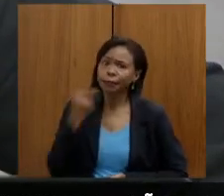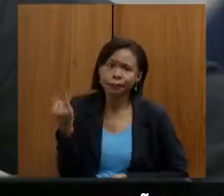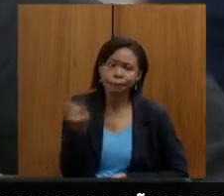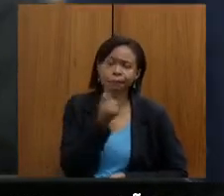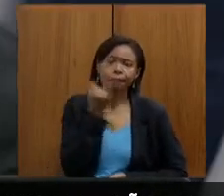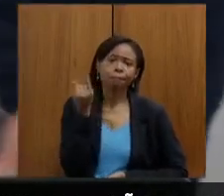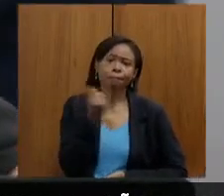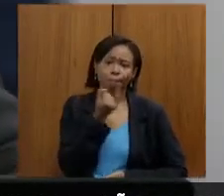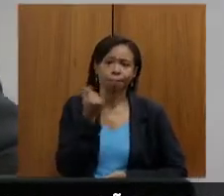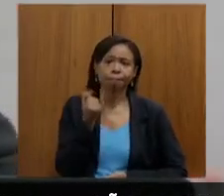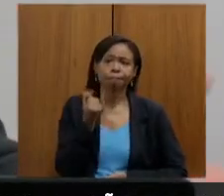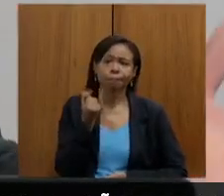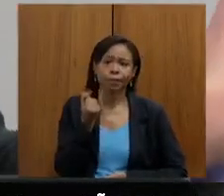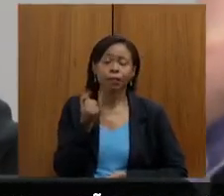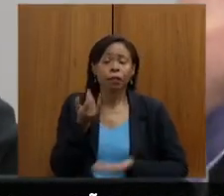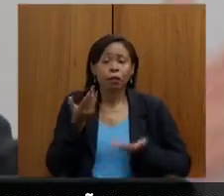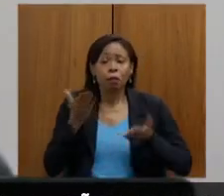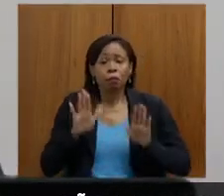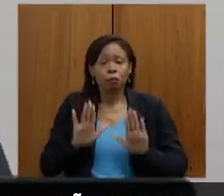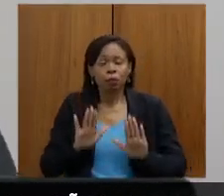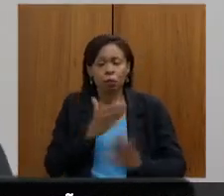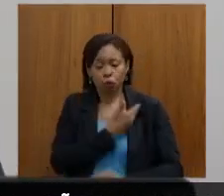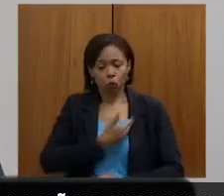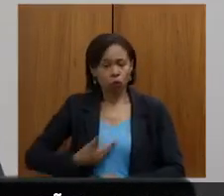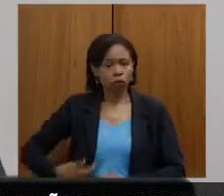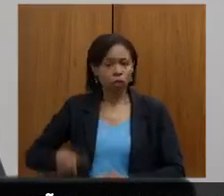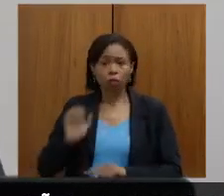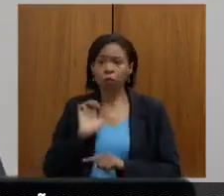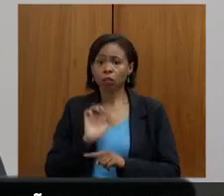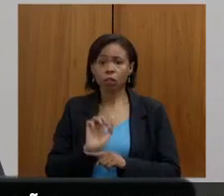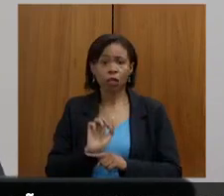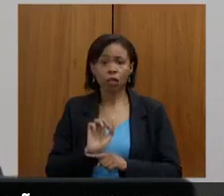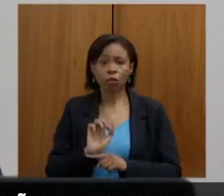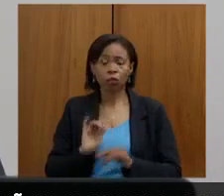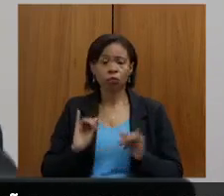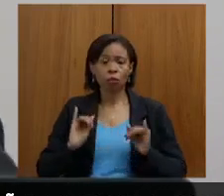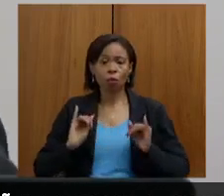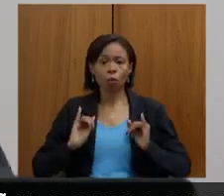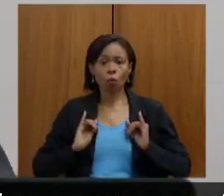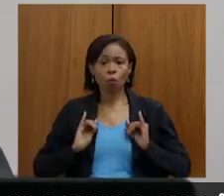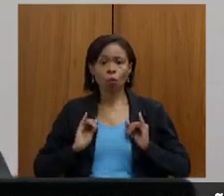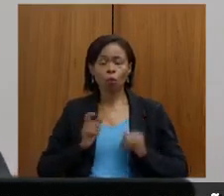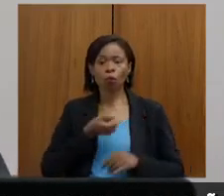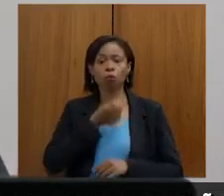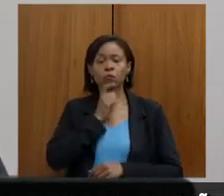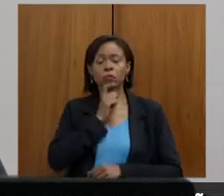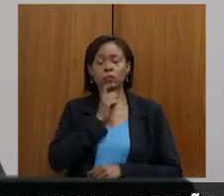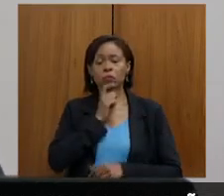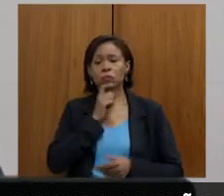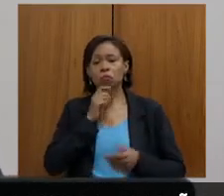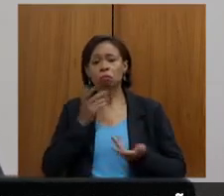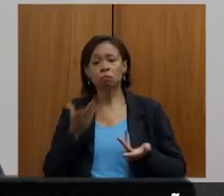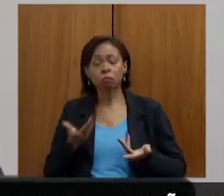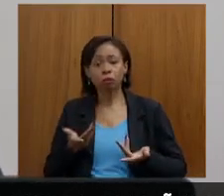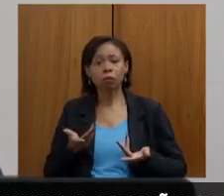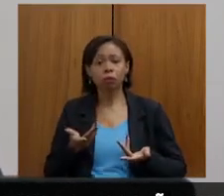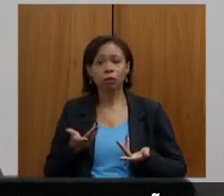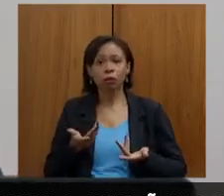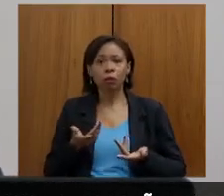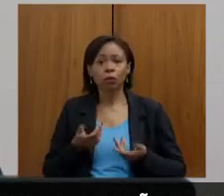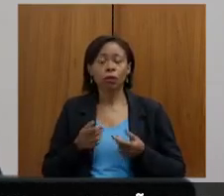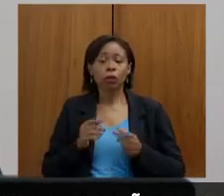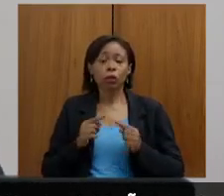retaguarda que nós temos o governo do estado né tem se mantido inerte frio com meu caso